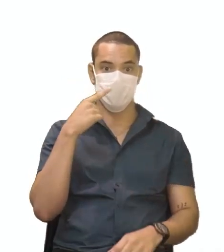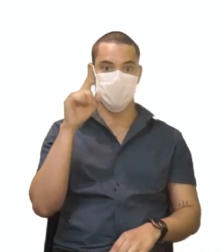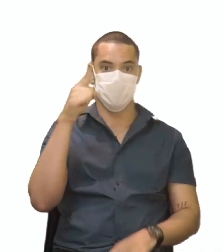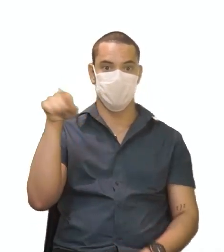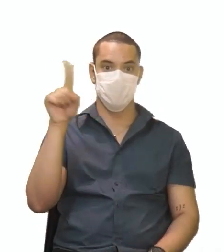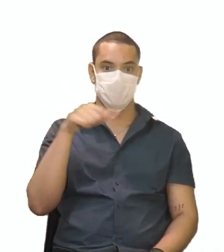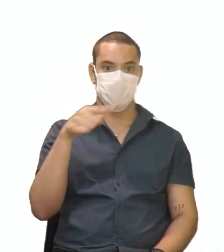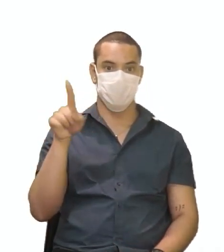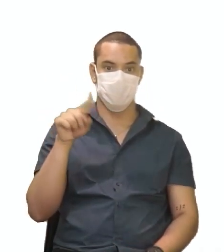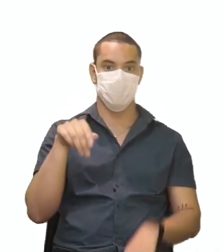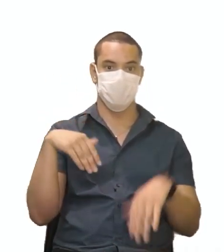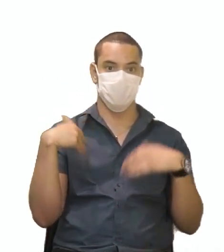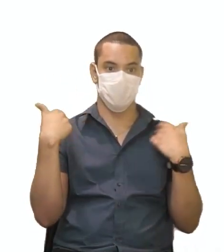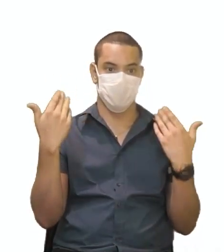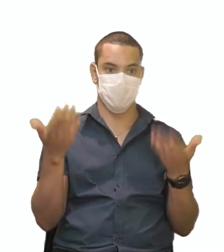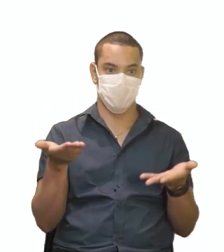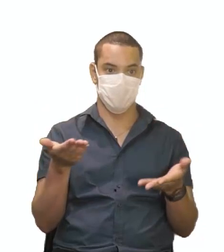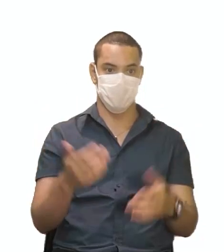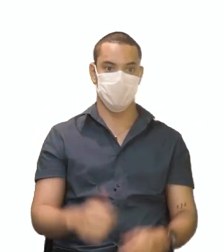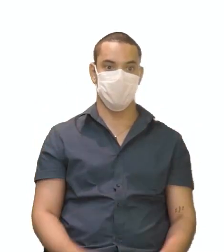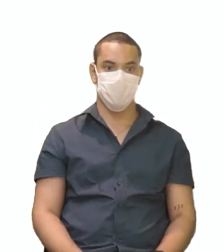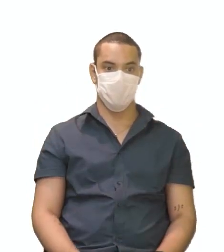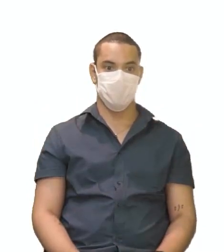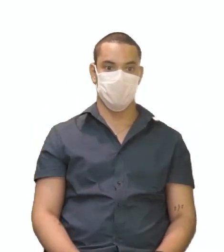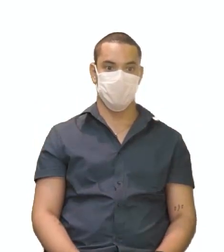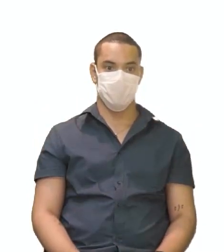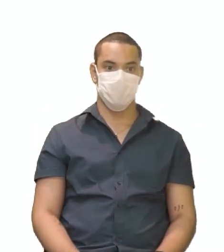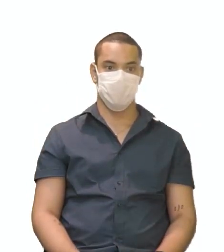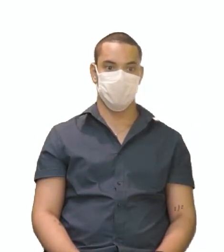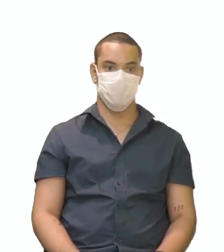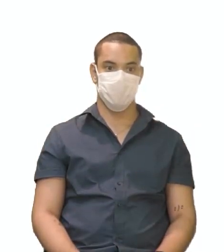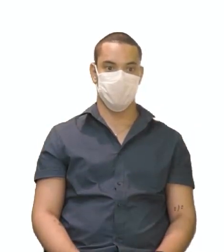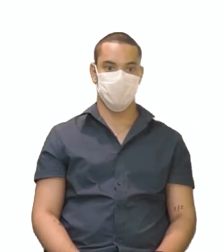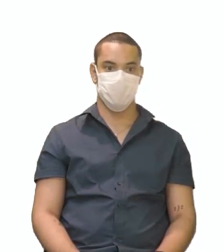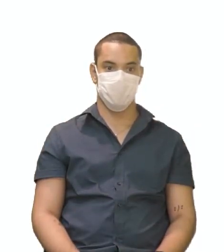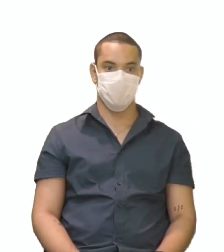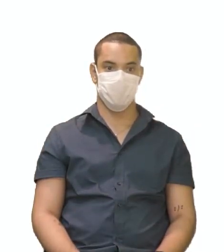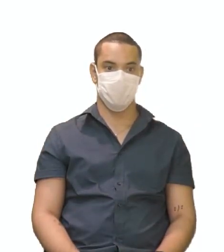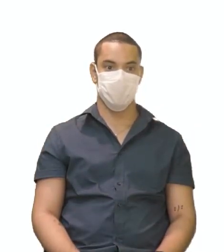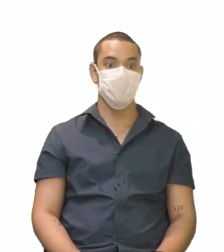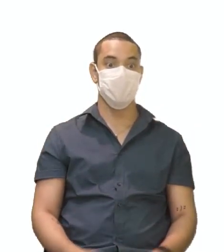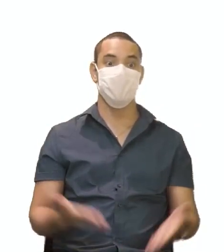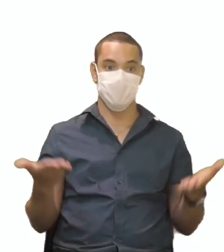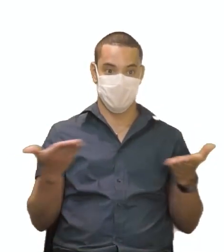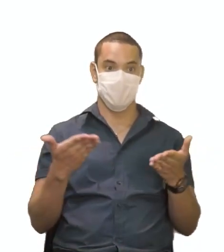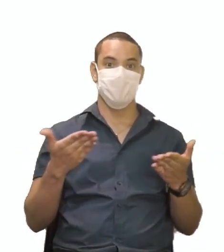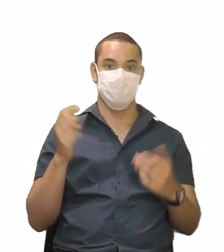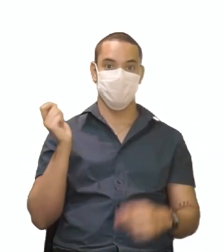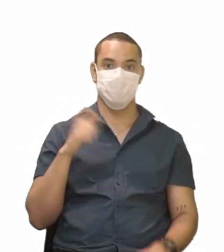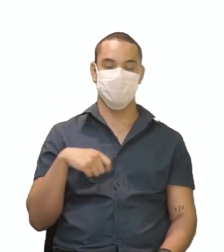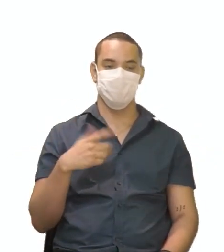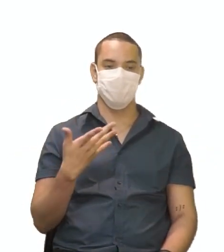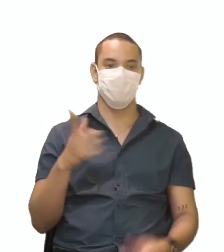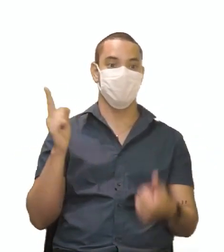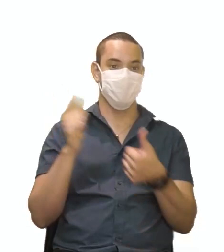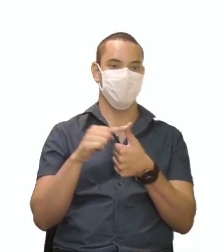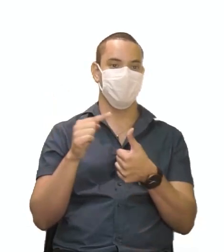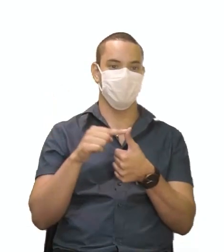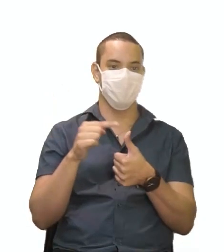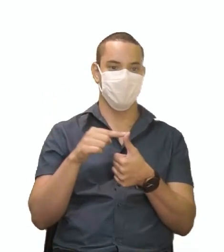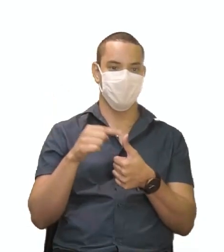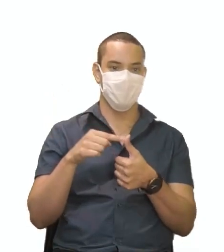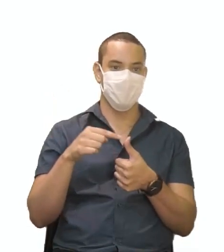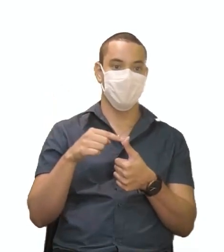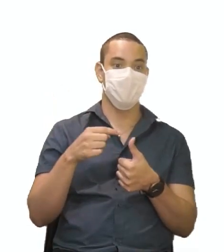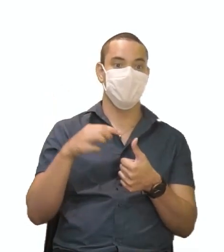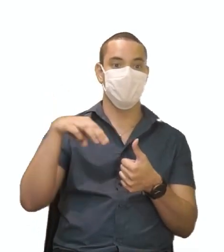alternativas. Agora tu quer vir. Letra A,